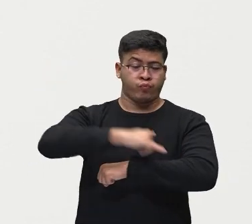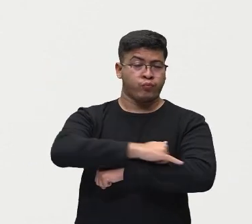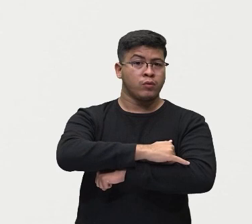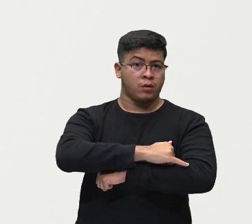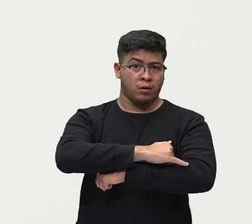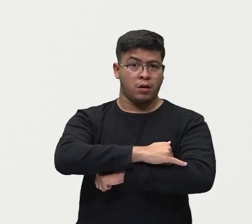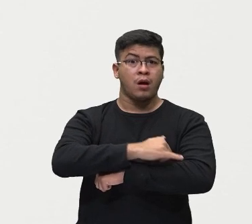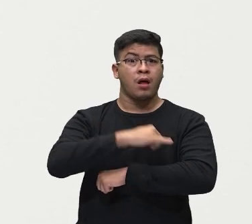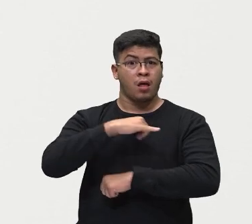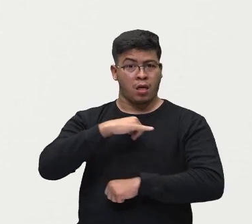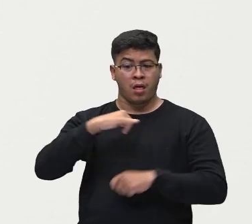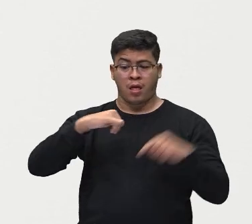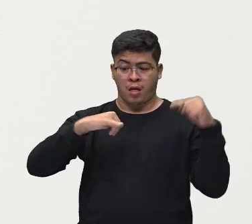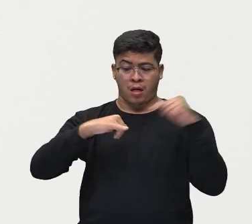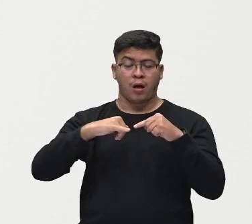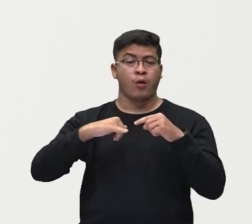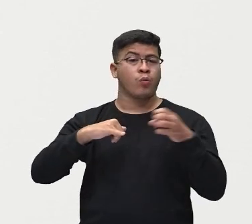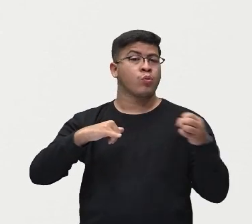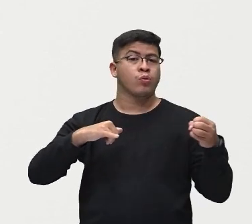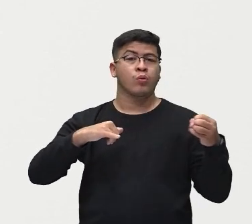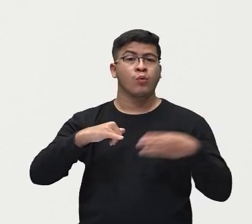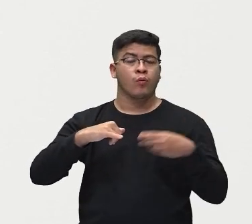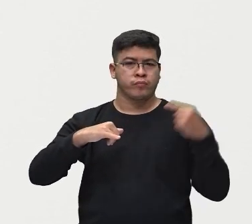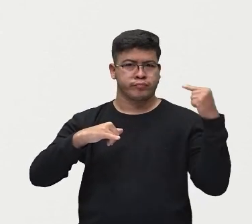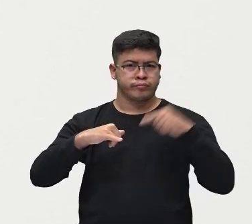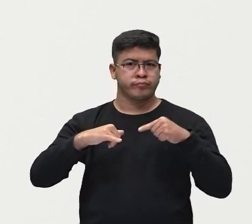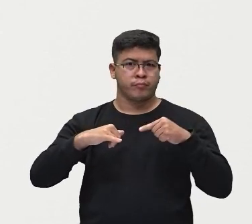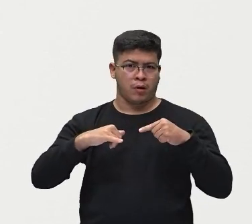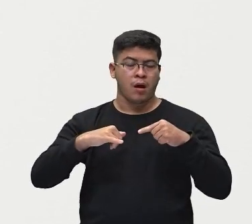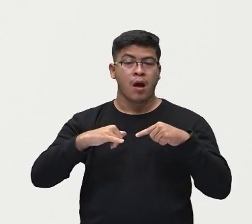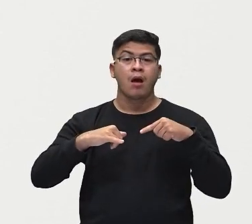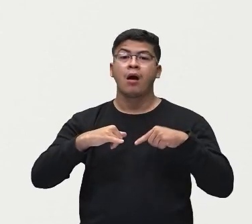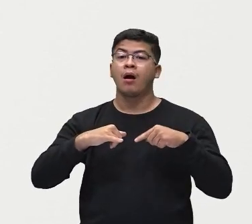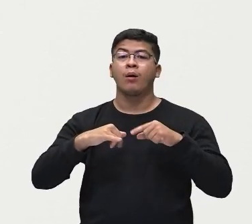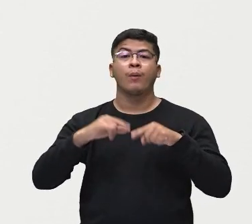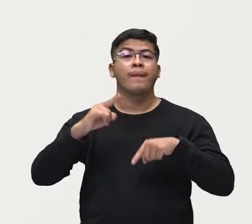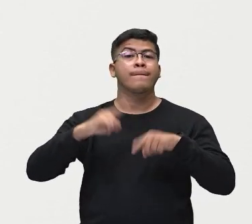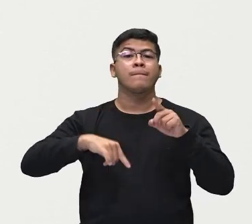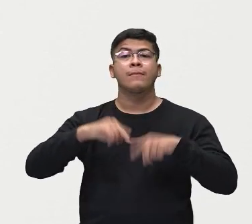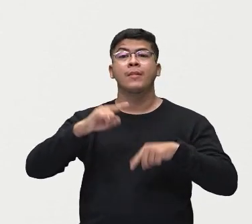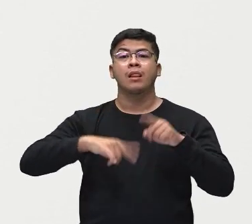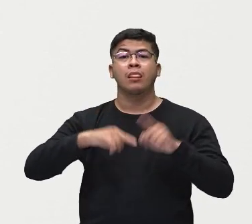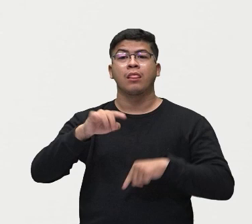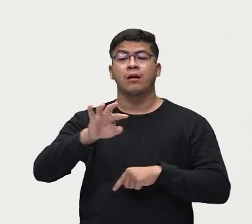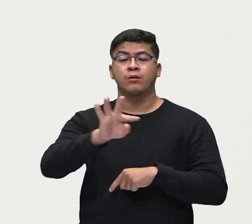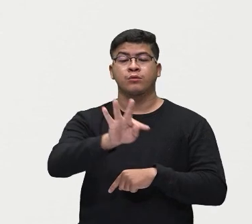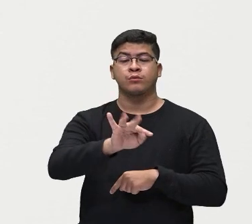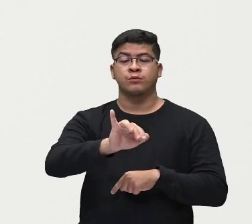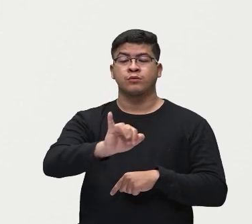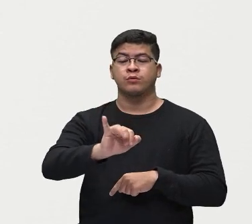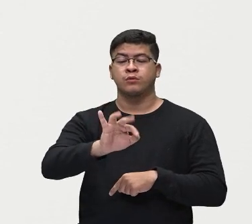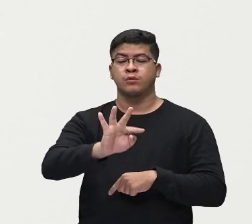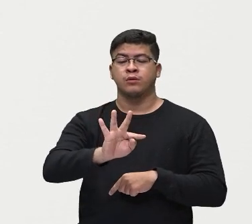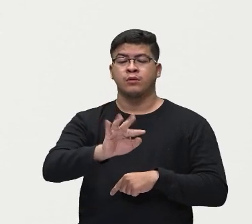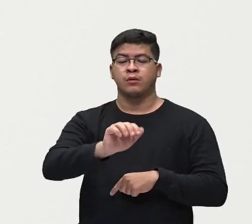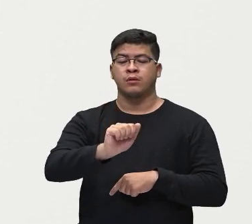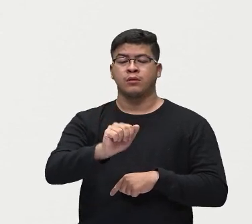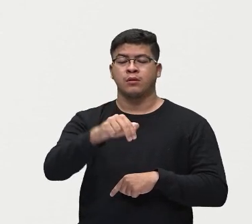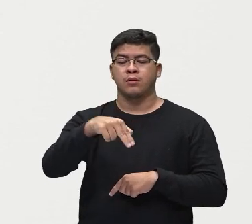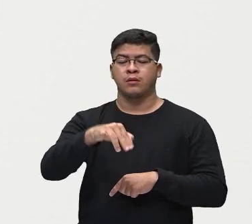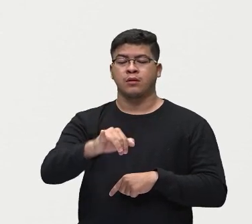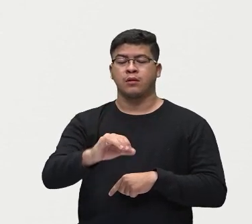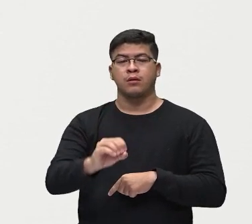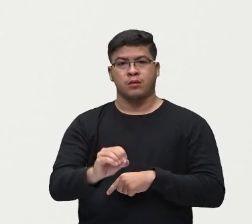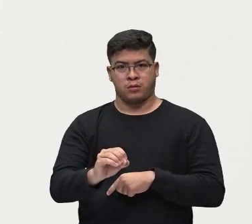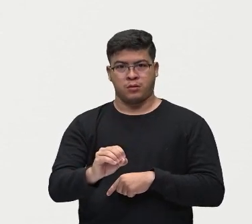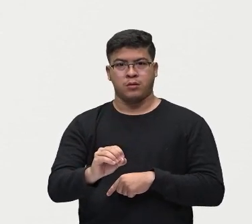uma construção de um novo tipo de material que foi possível construir aviões maiores, mais leves